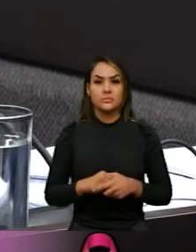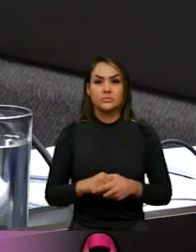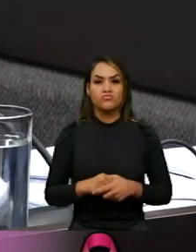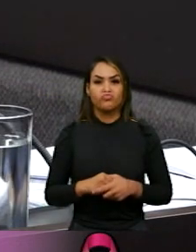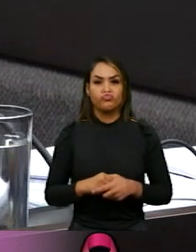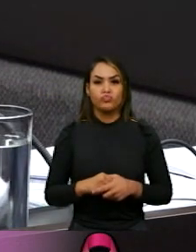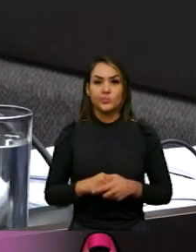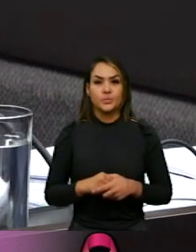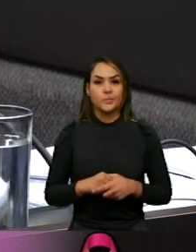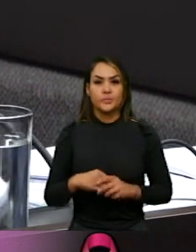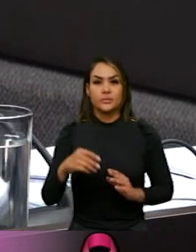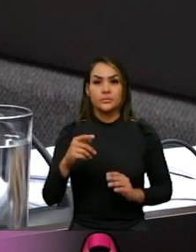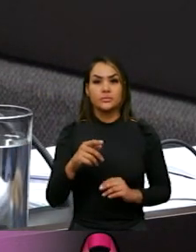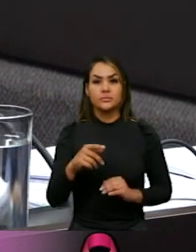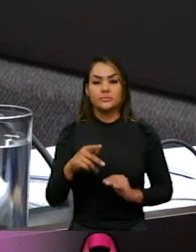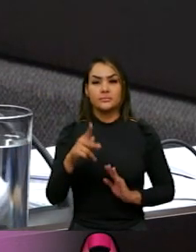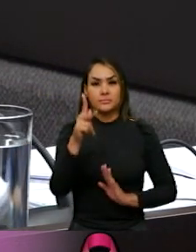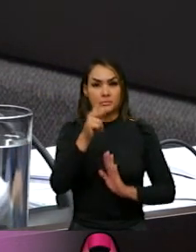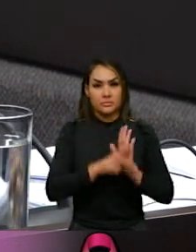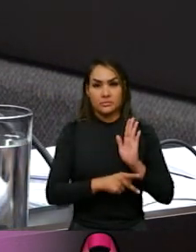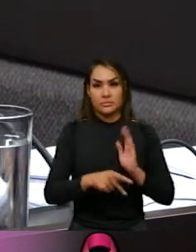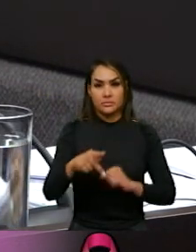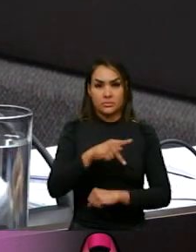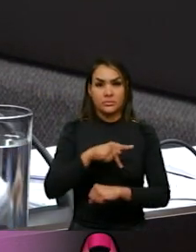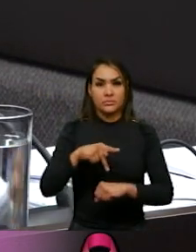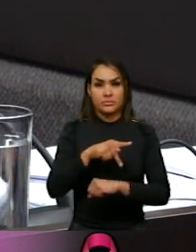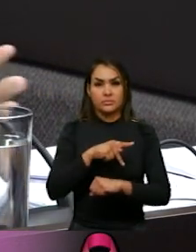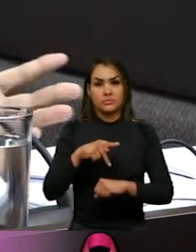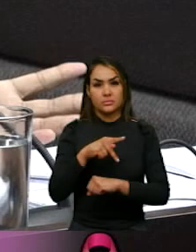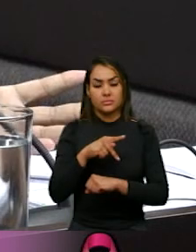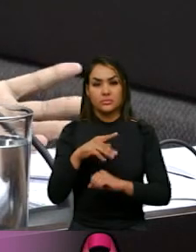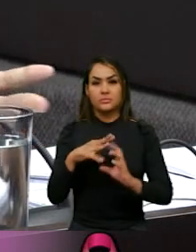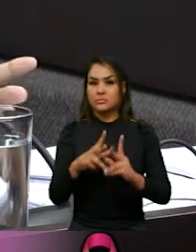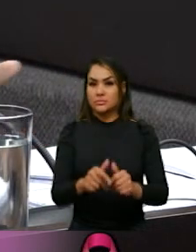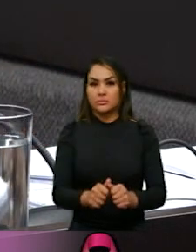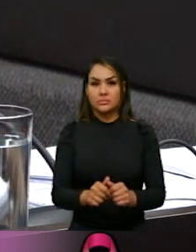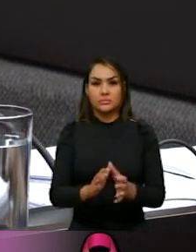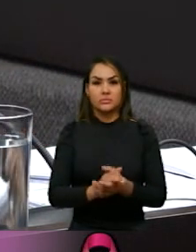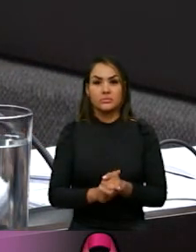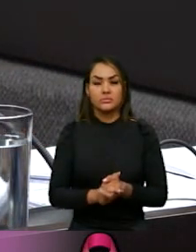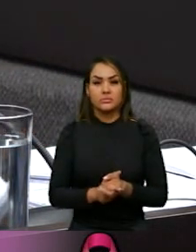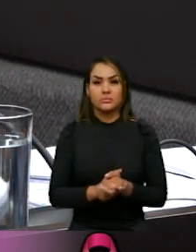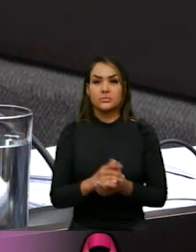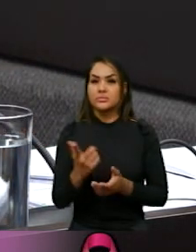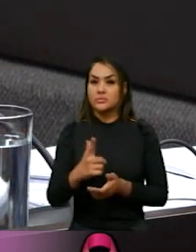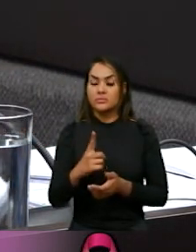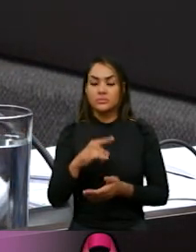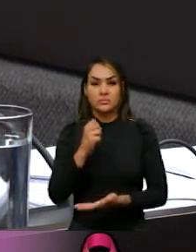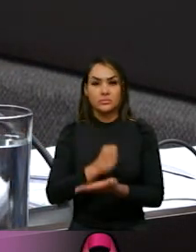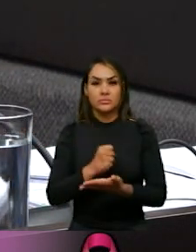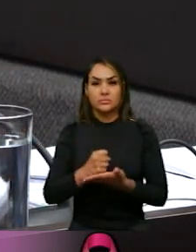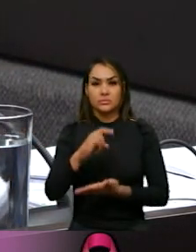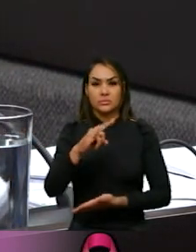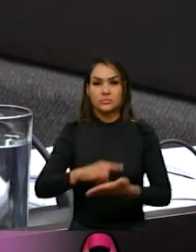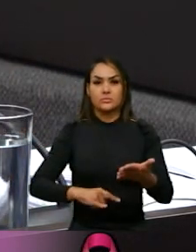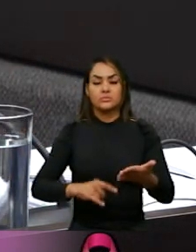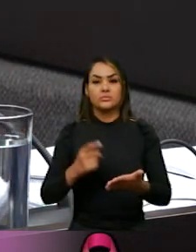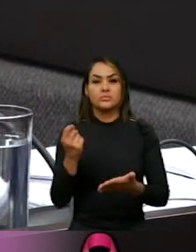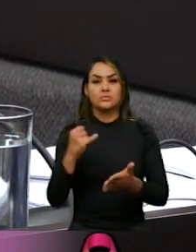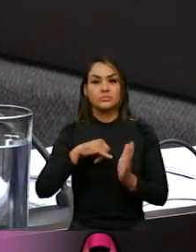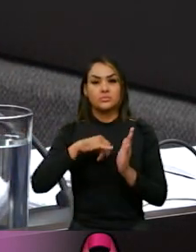com o projeto no país inteiro. Portanto, taxa não é no contrato que vai constar. Consta do